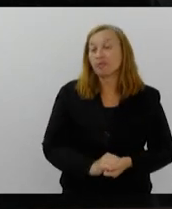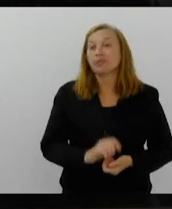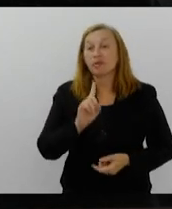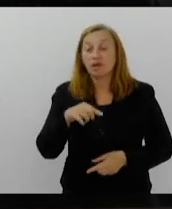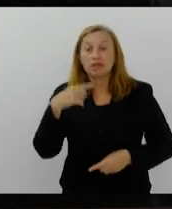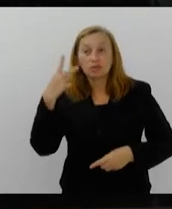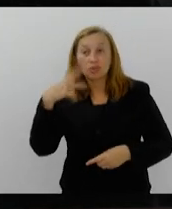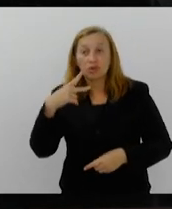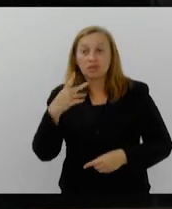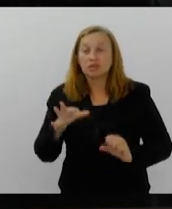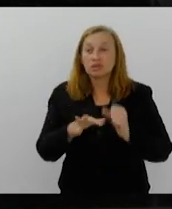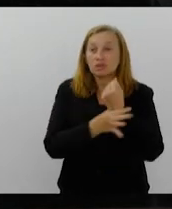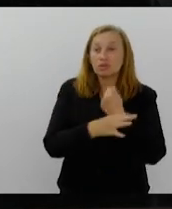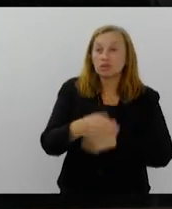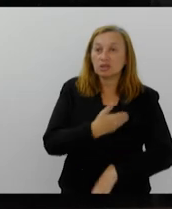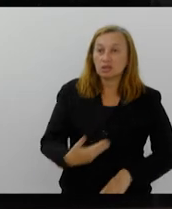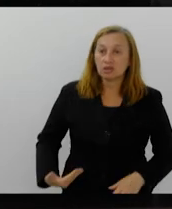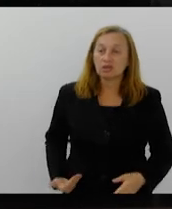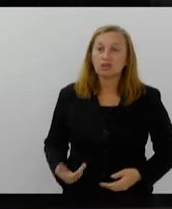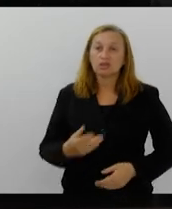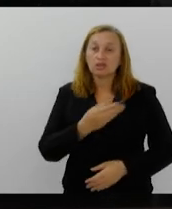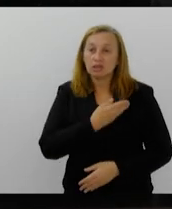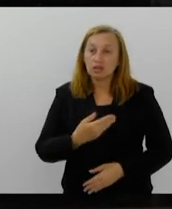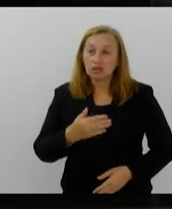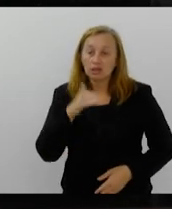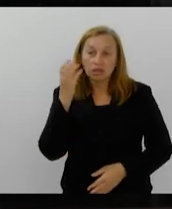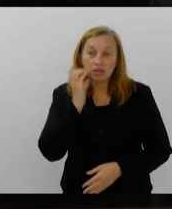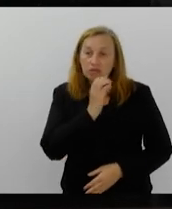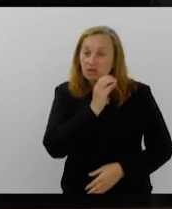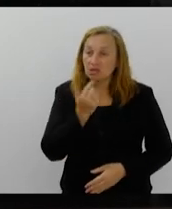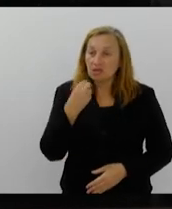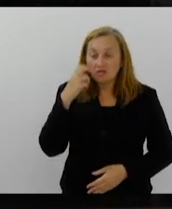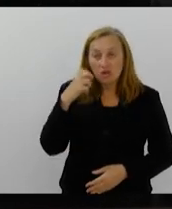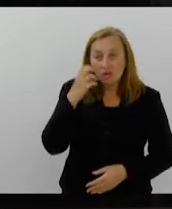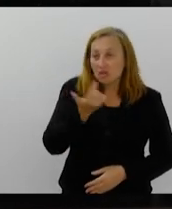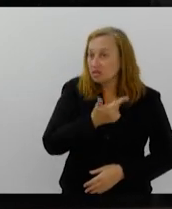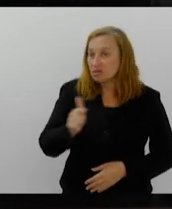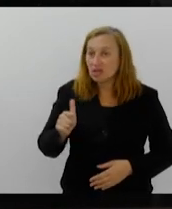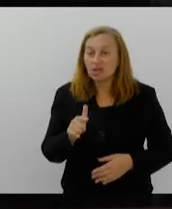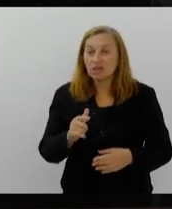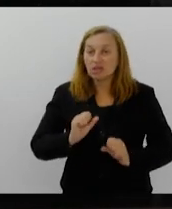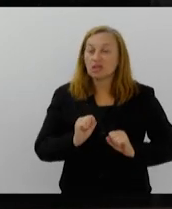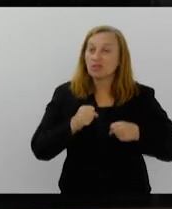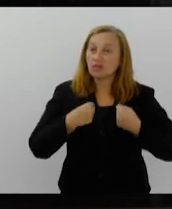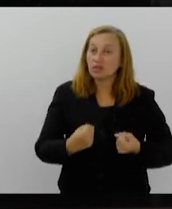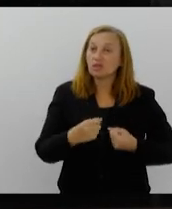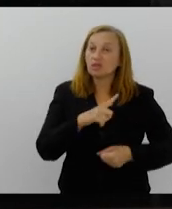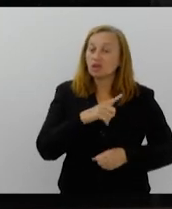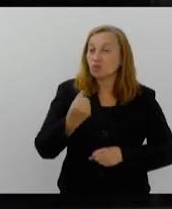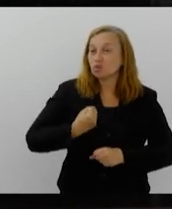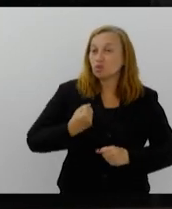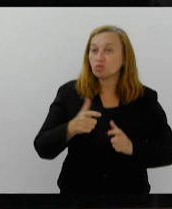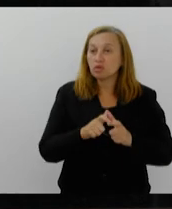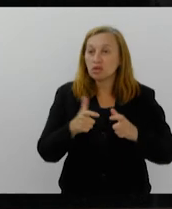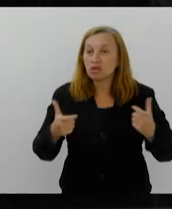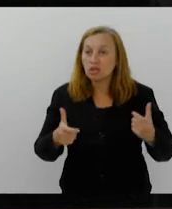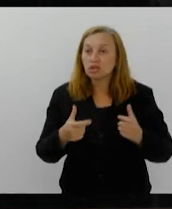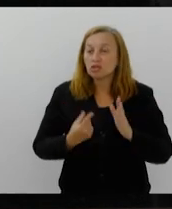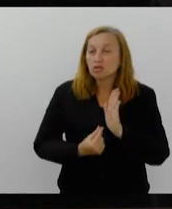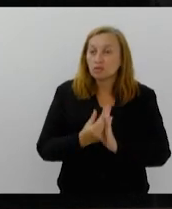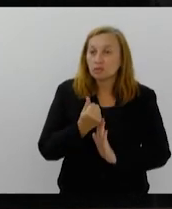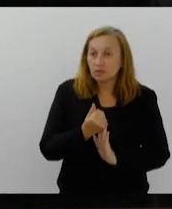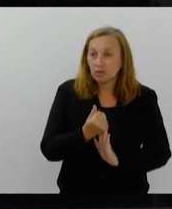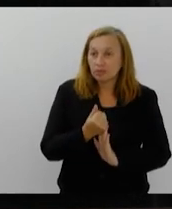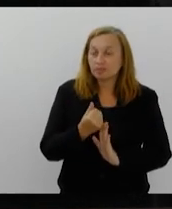política de segurança pública que Cláudio Castro não tem vergonha nenhuma de defender, há um aumento expressivo do orçamento